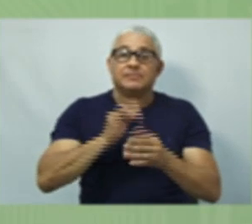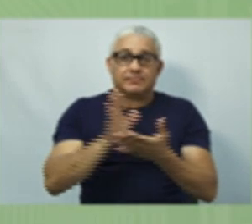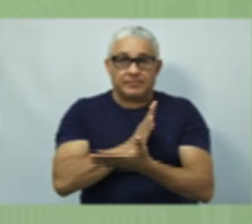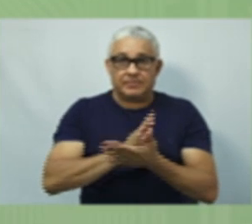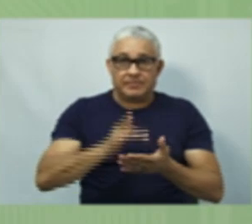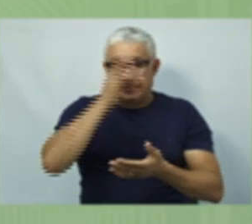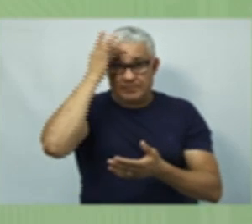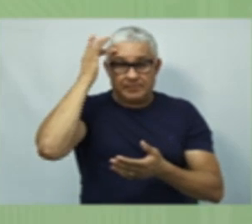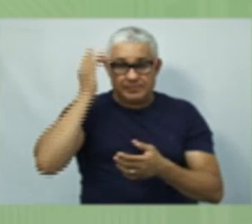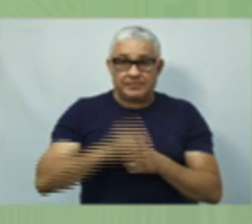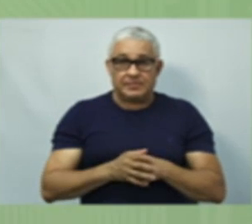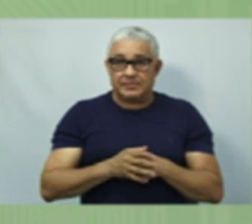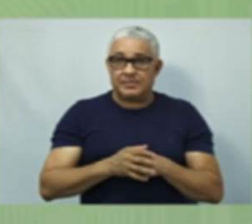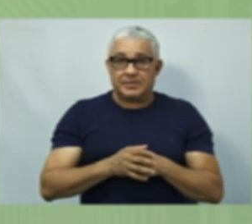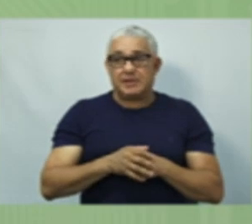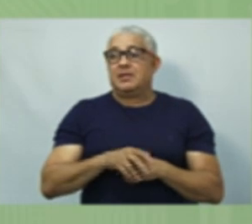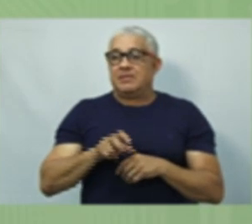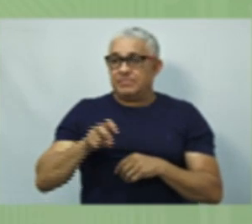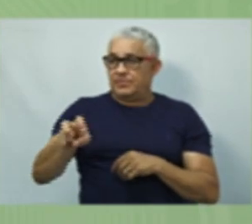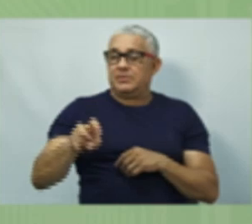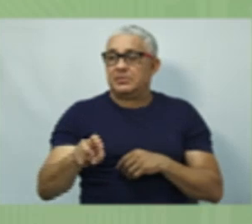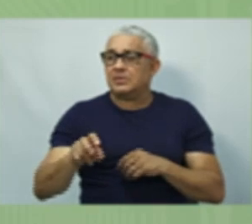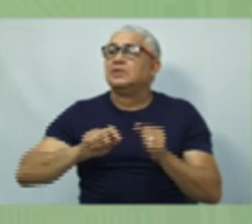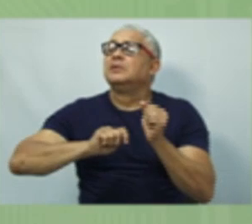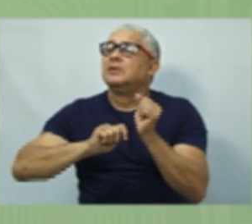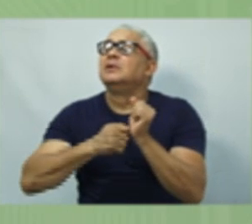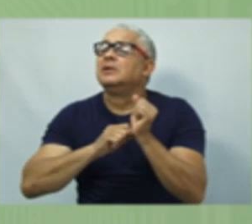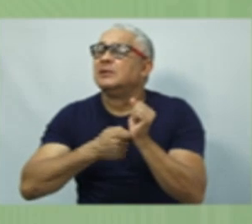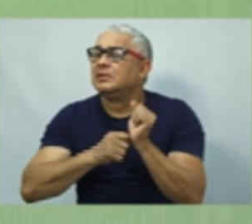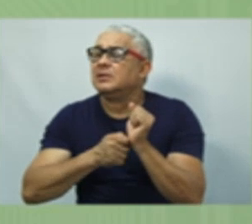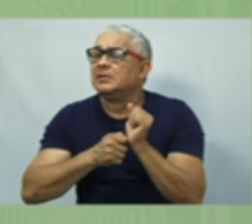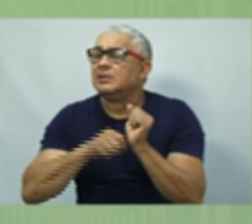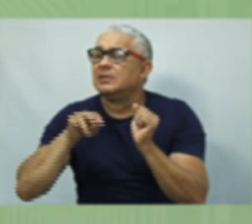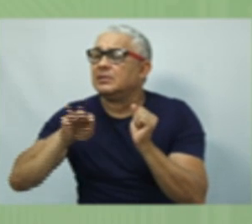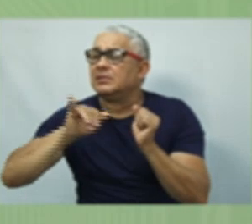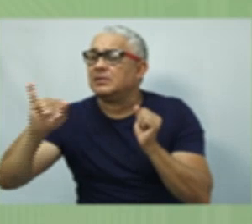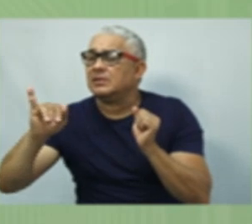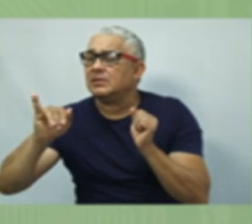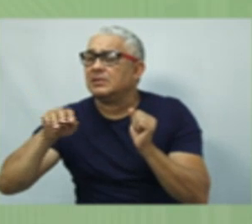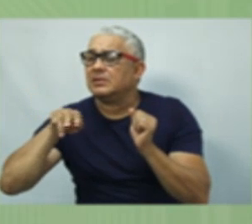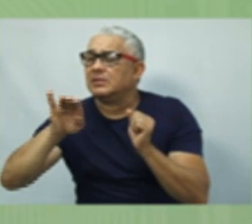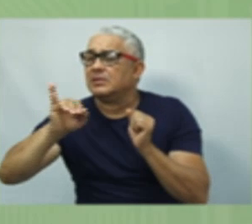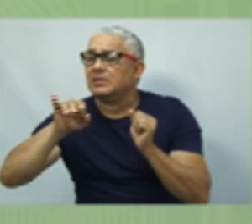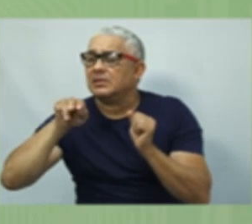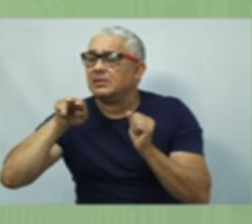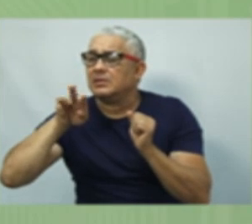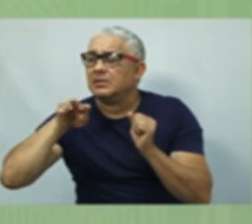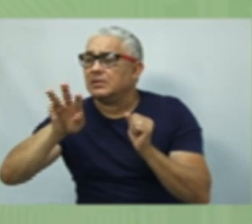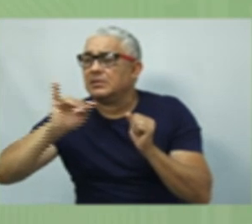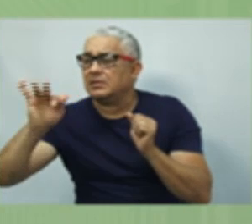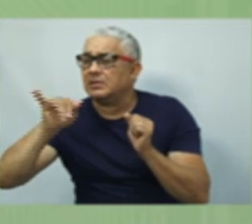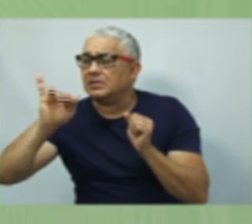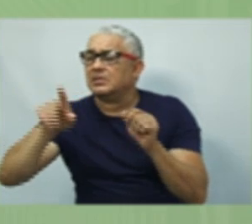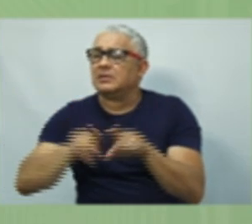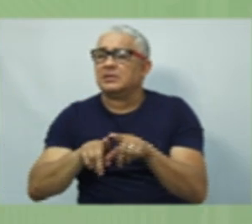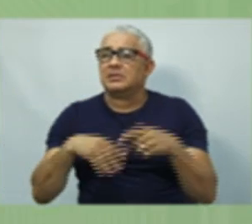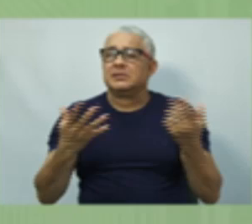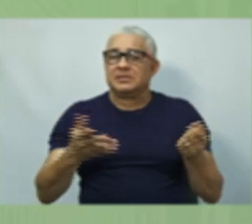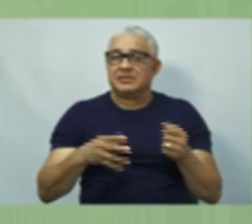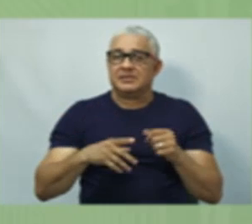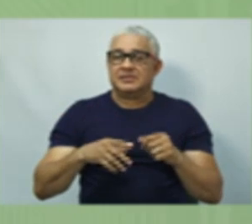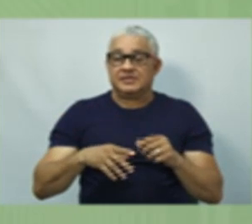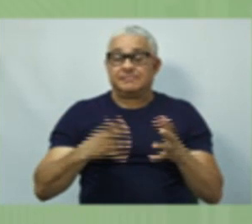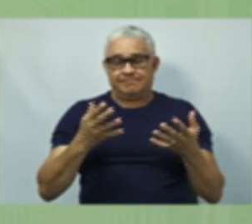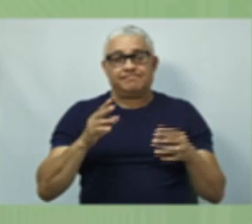não cumprimenta, vai lá perguntando qual é a senha da internet. Então temos que tomar cuidado. Mas brincadeiras à parte, a teoria